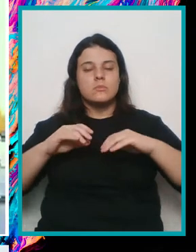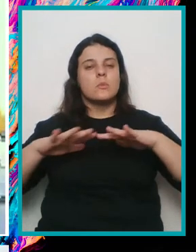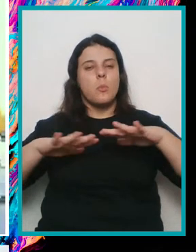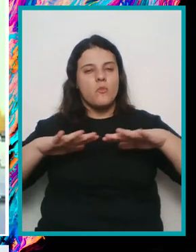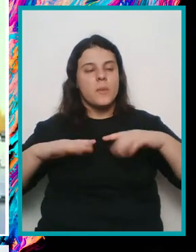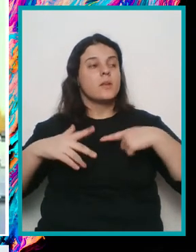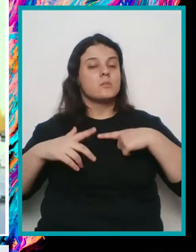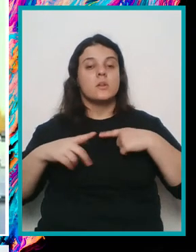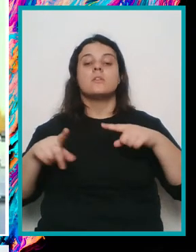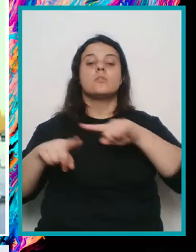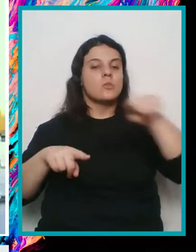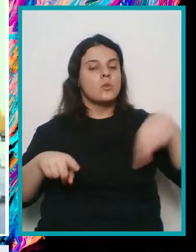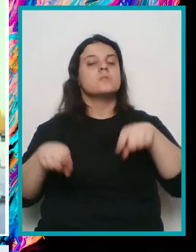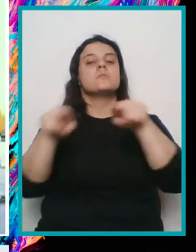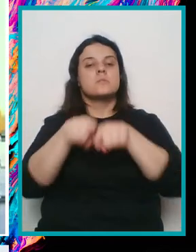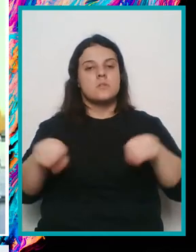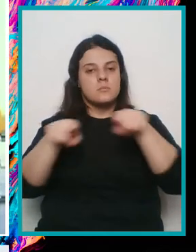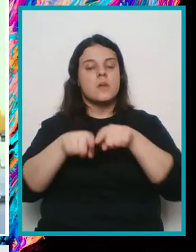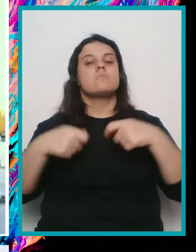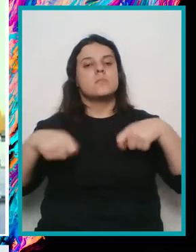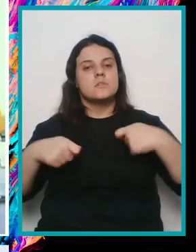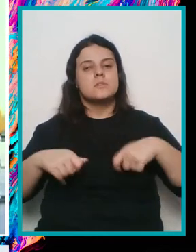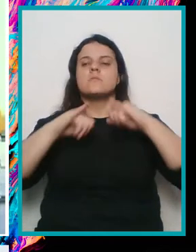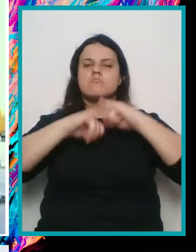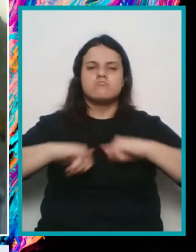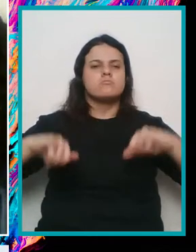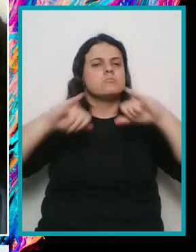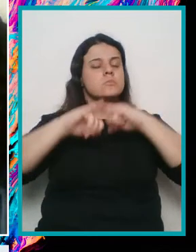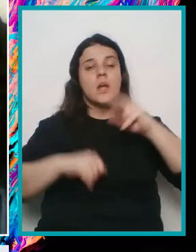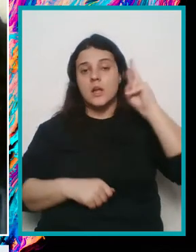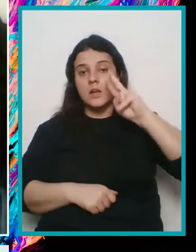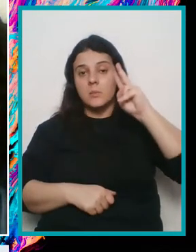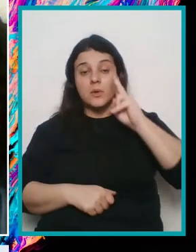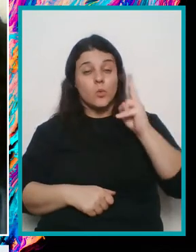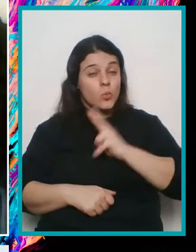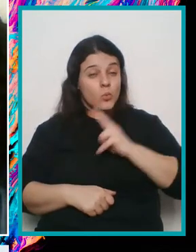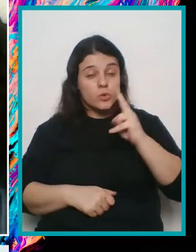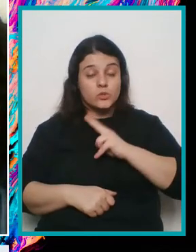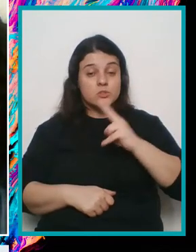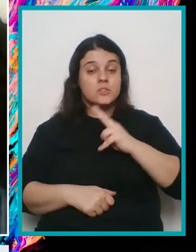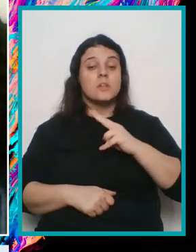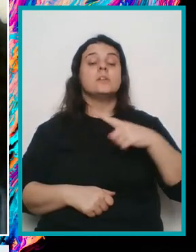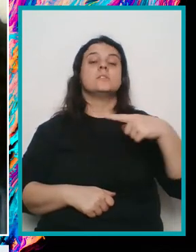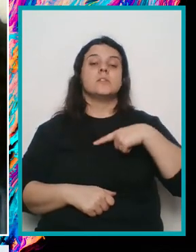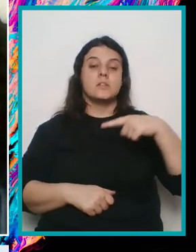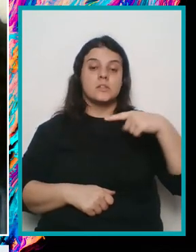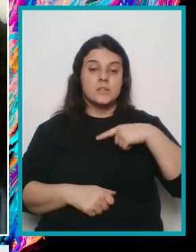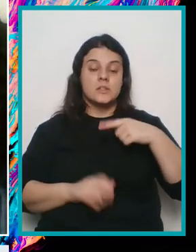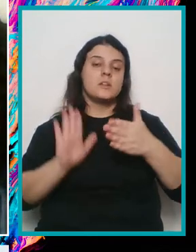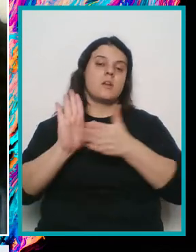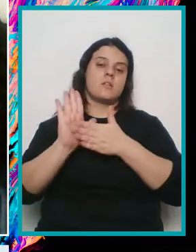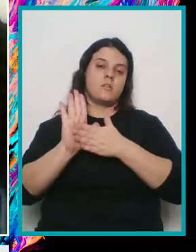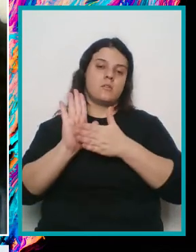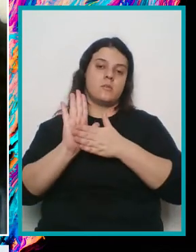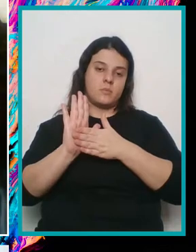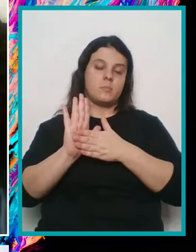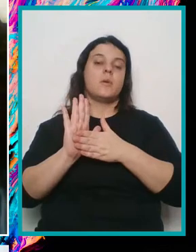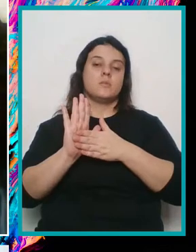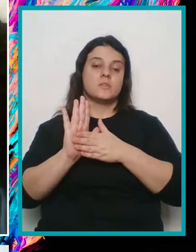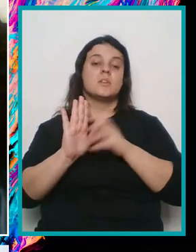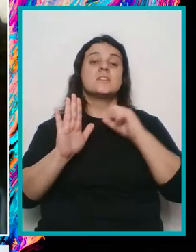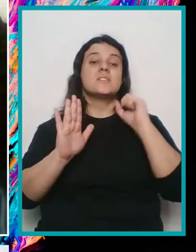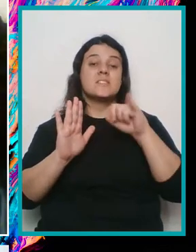não começasse a se unir agora, não vai ter o pós-pandemia. E depende de cada um de